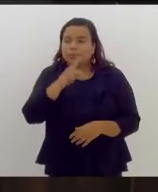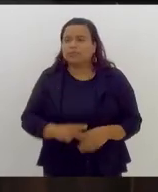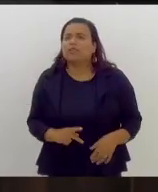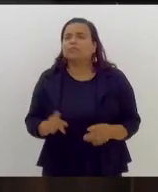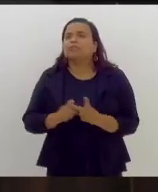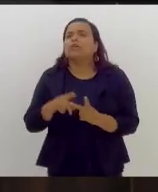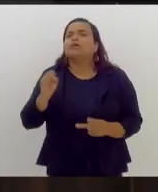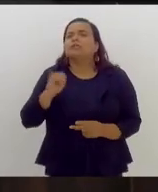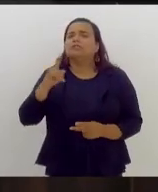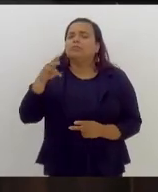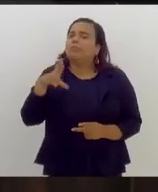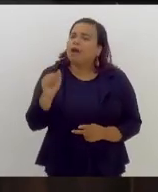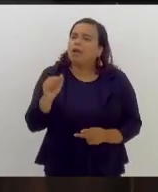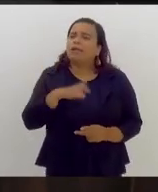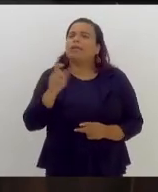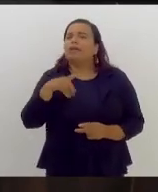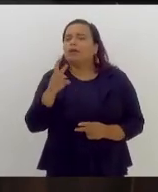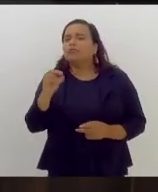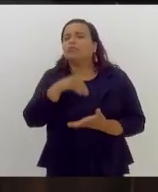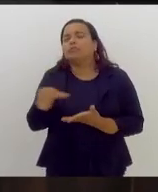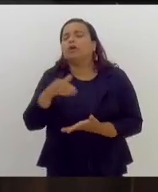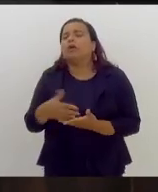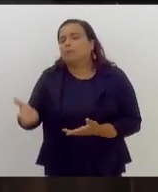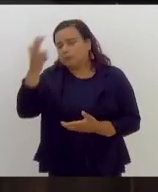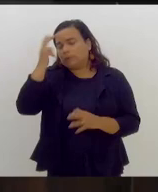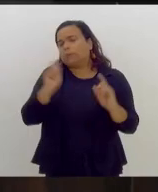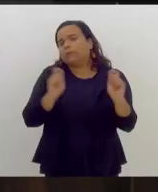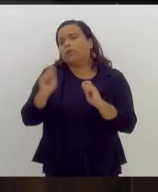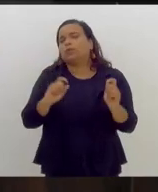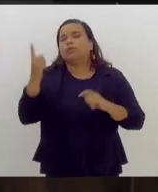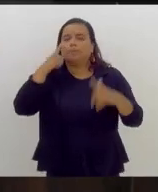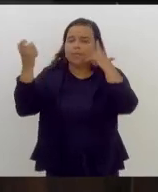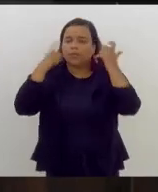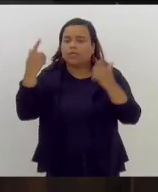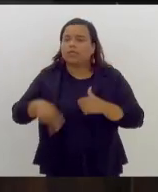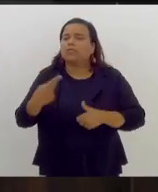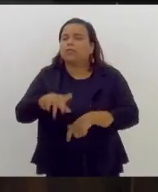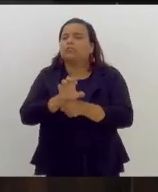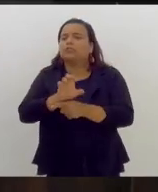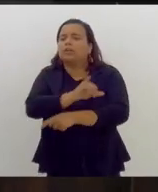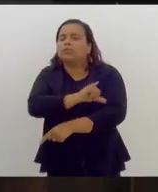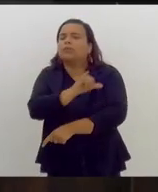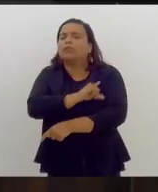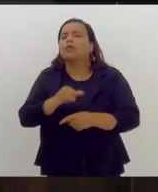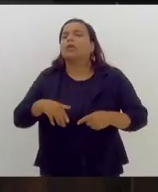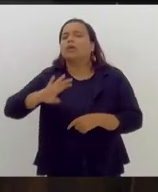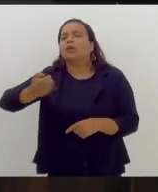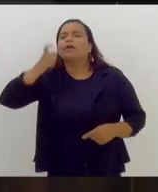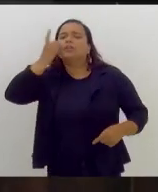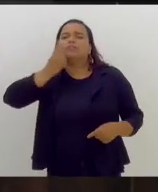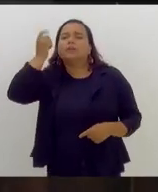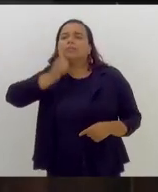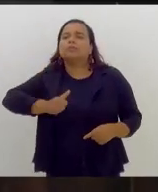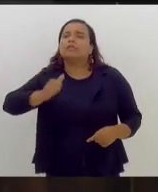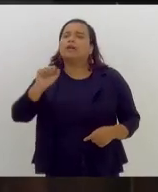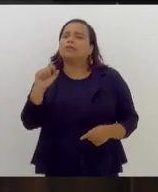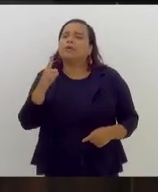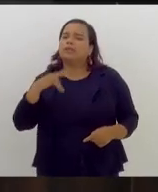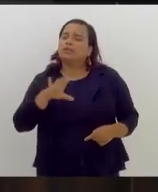Silmara Leandro, Secretaria de Cultura e Economia Criativa do Estado do Rio de Janeiro, ex-deputada Alice